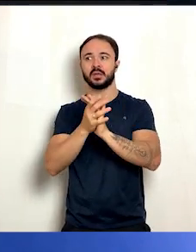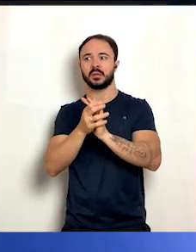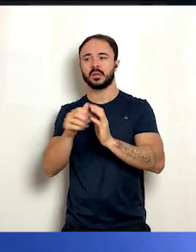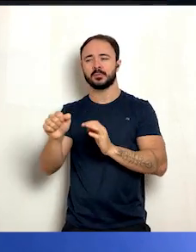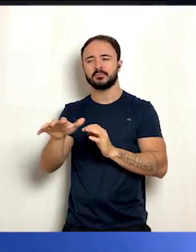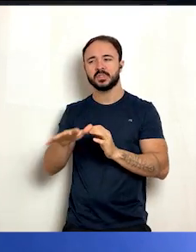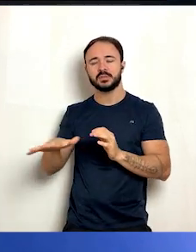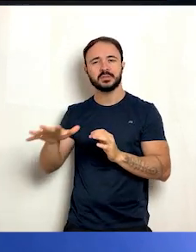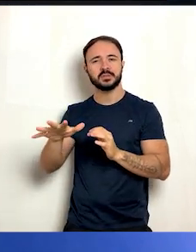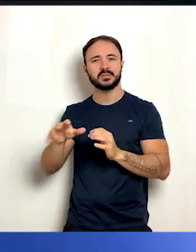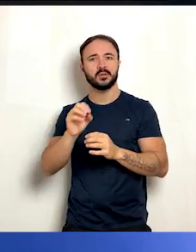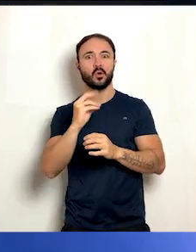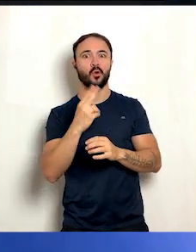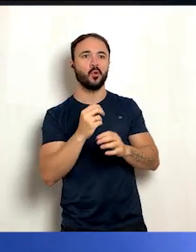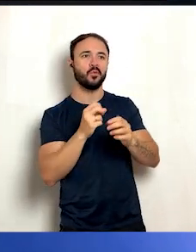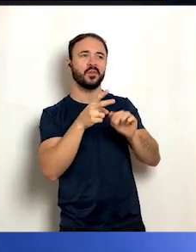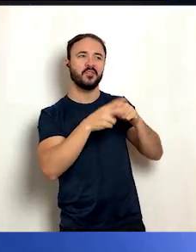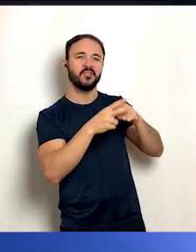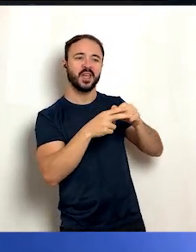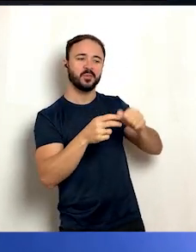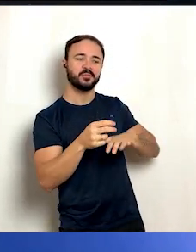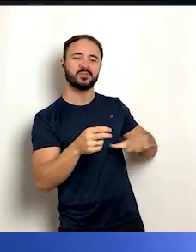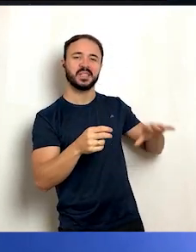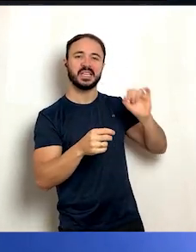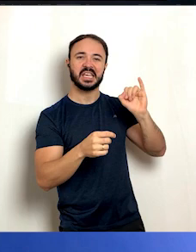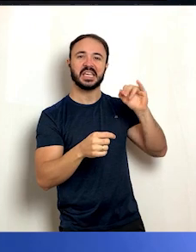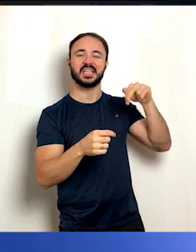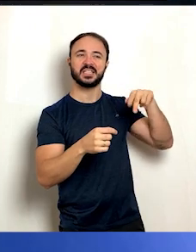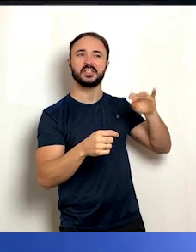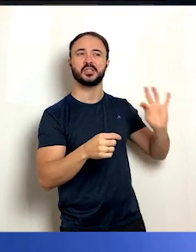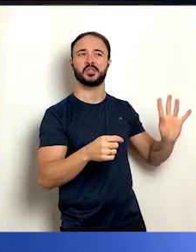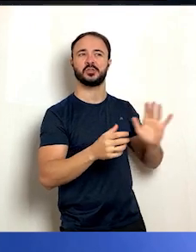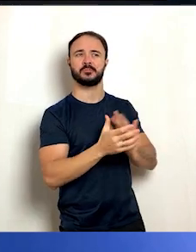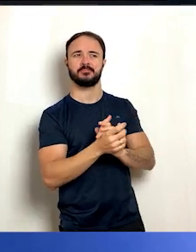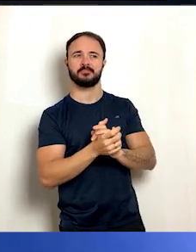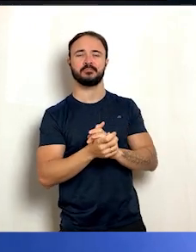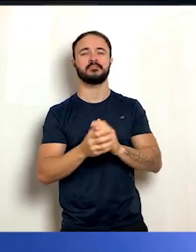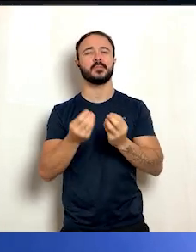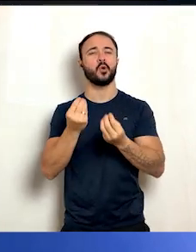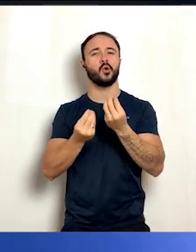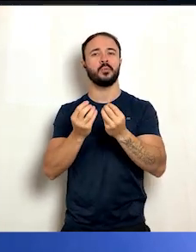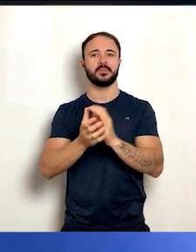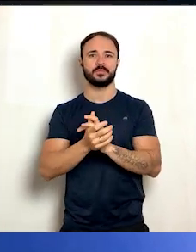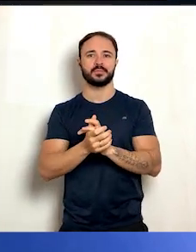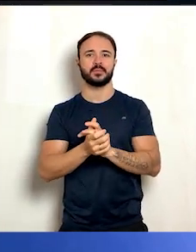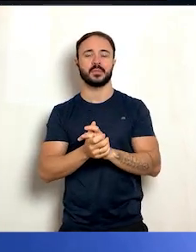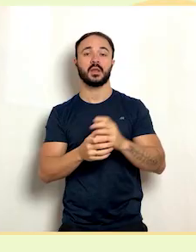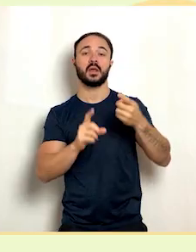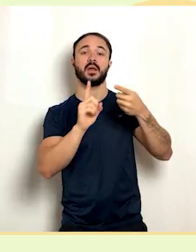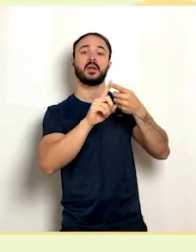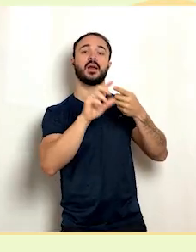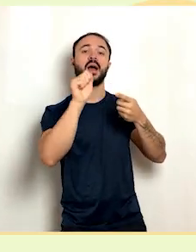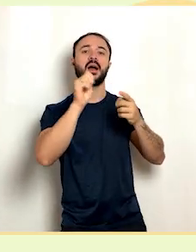direto, transitivo indireto, transitivo direto ou indireto ou intransitivo.